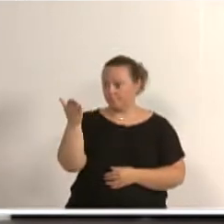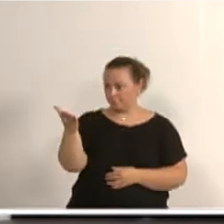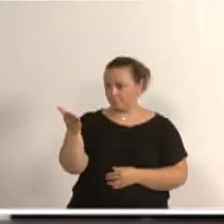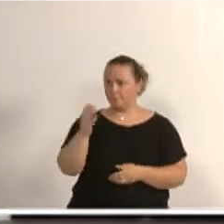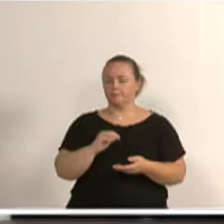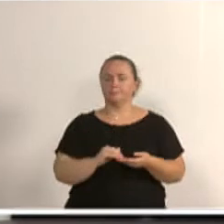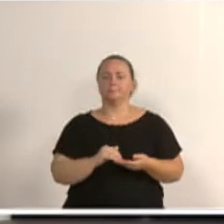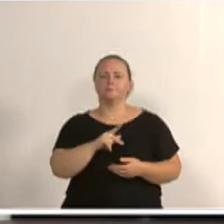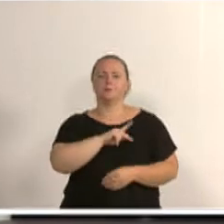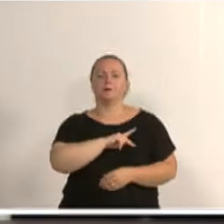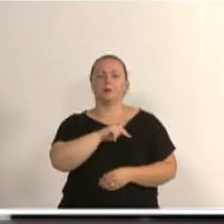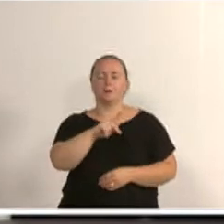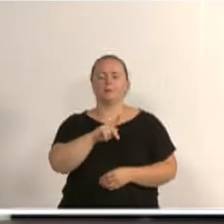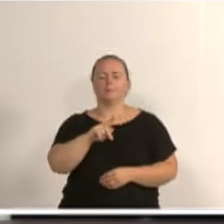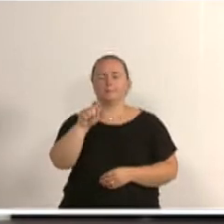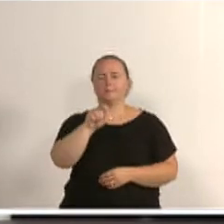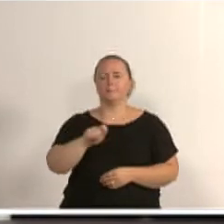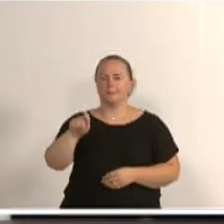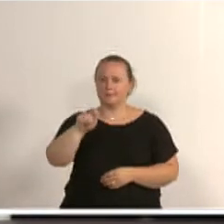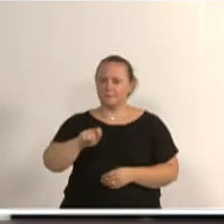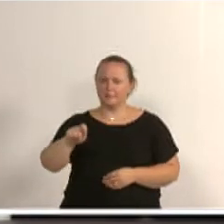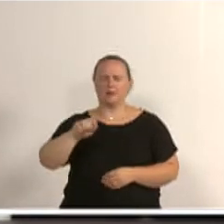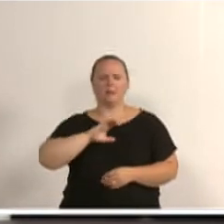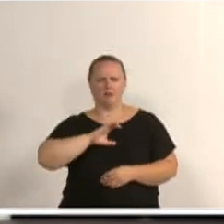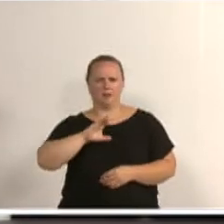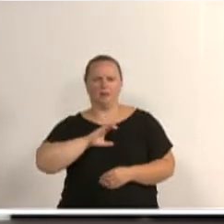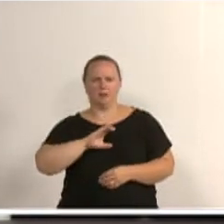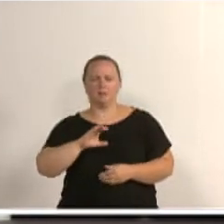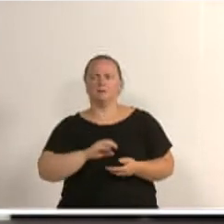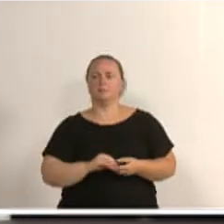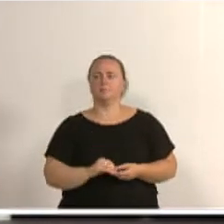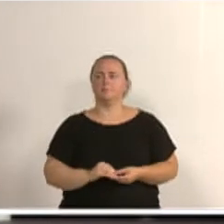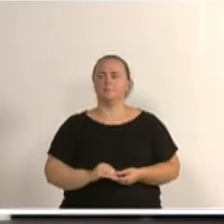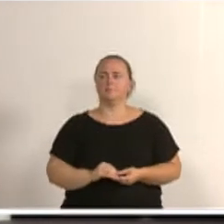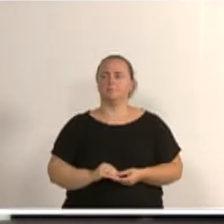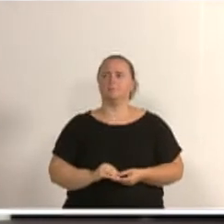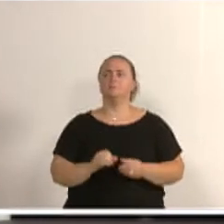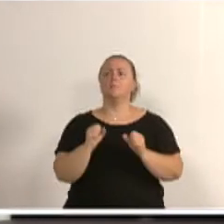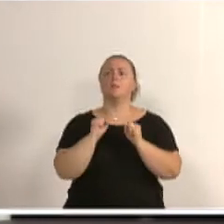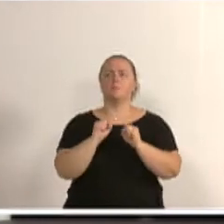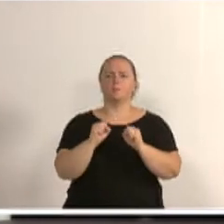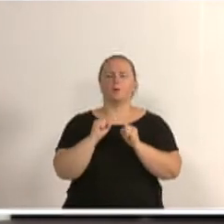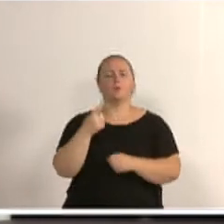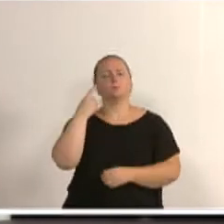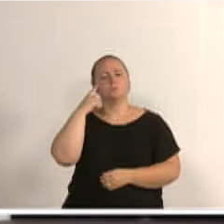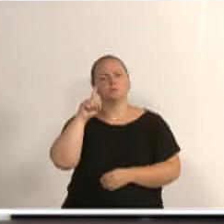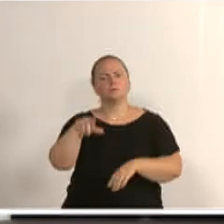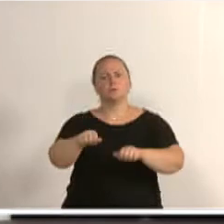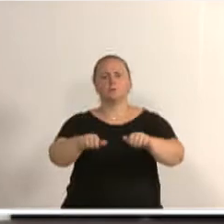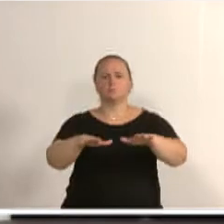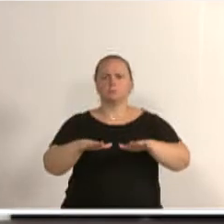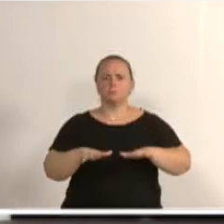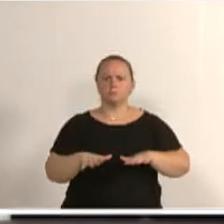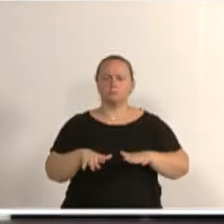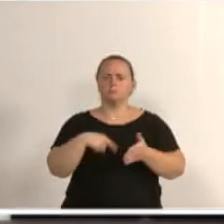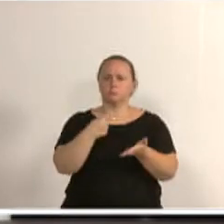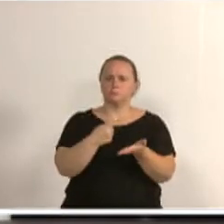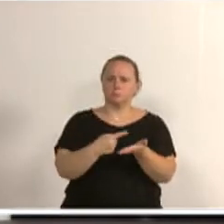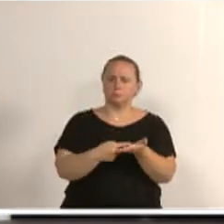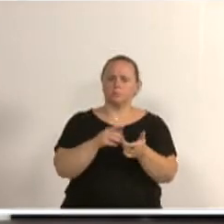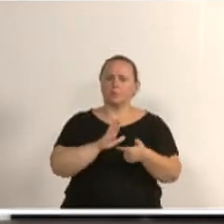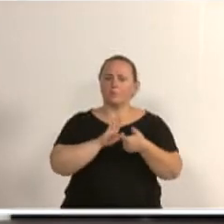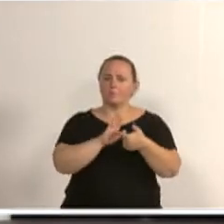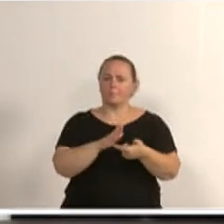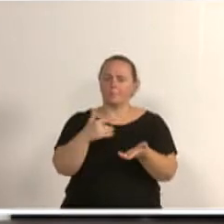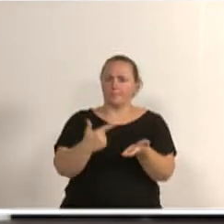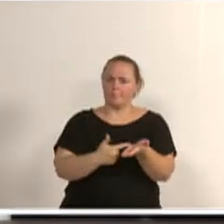presidente da associação, o coordenador da associação, que o senhor venha aqui numa sessão da Câmara, traga esse manual, o